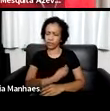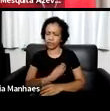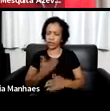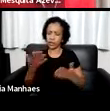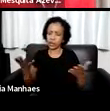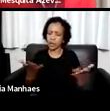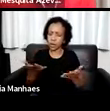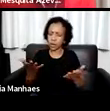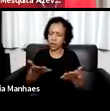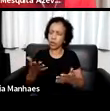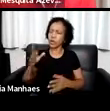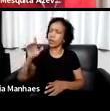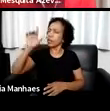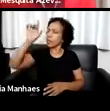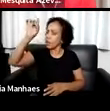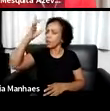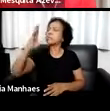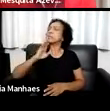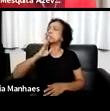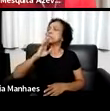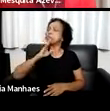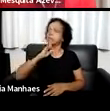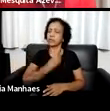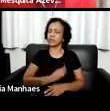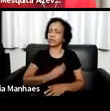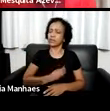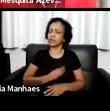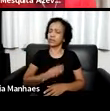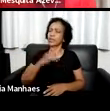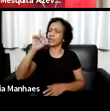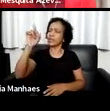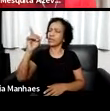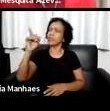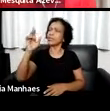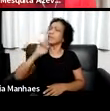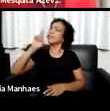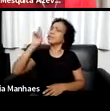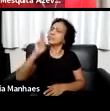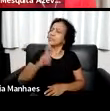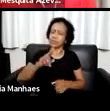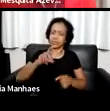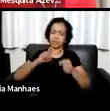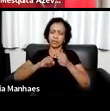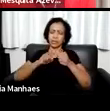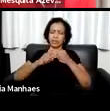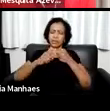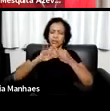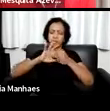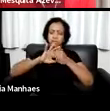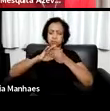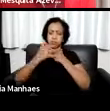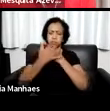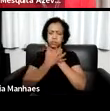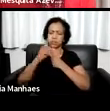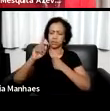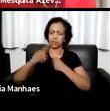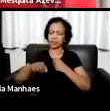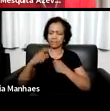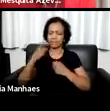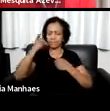a esse vírus que tem trazido morte, trazido preocupação, nós clamamos a Ti, Deus, que é o Deus da vida, que possa